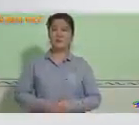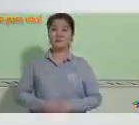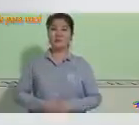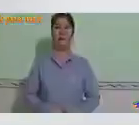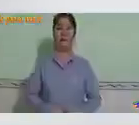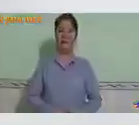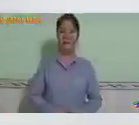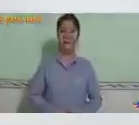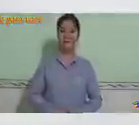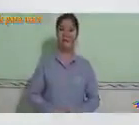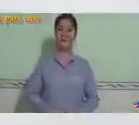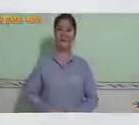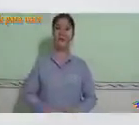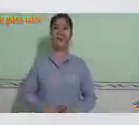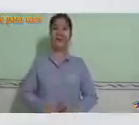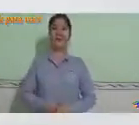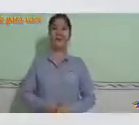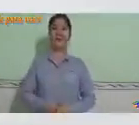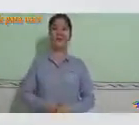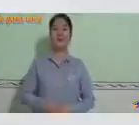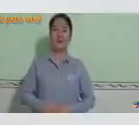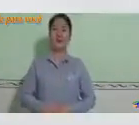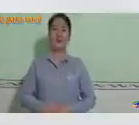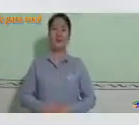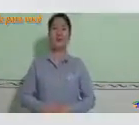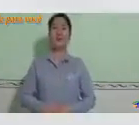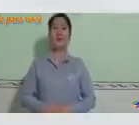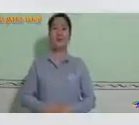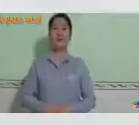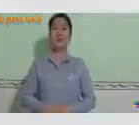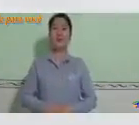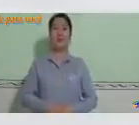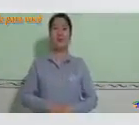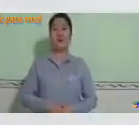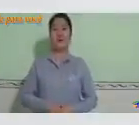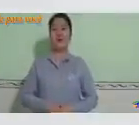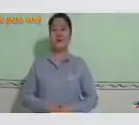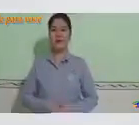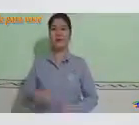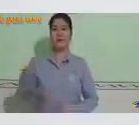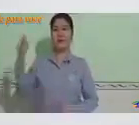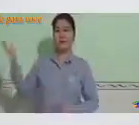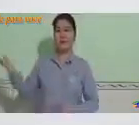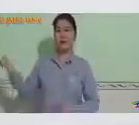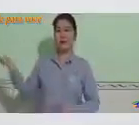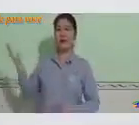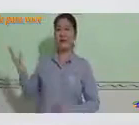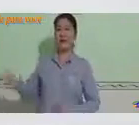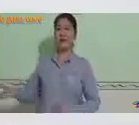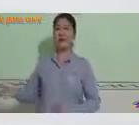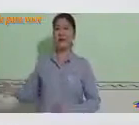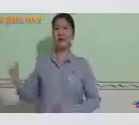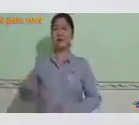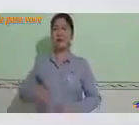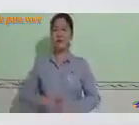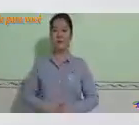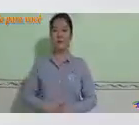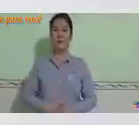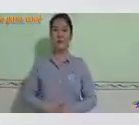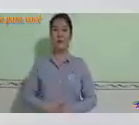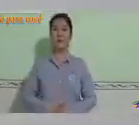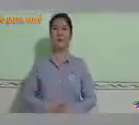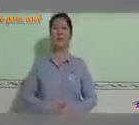aeróbicos, como caminhada rápida, corrida ou bicicleta, para remover as odores, que também é